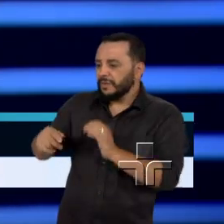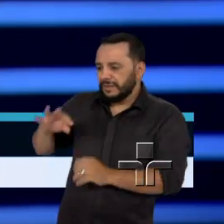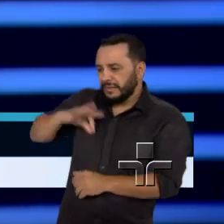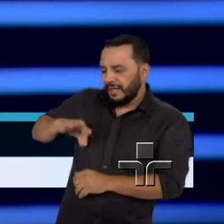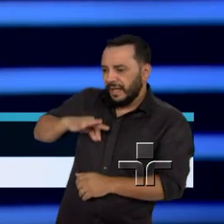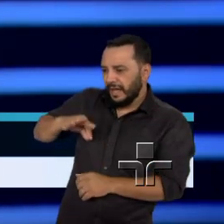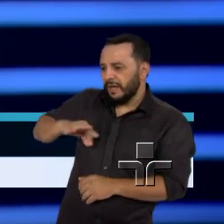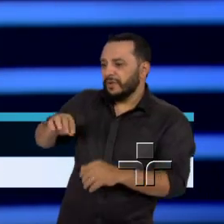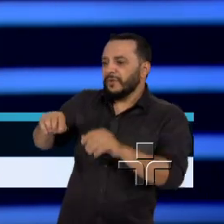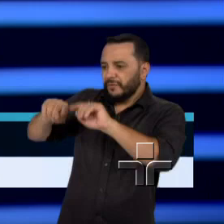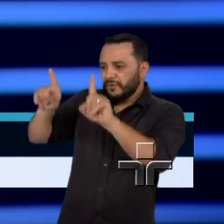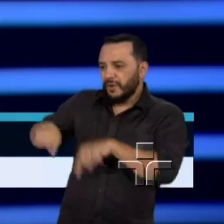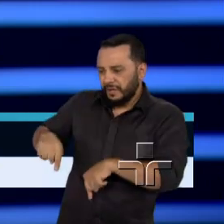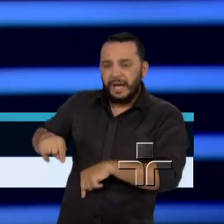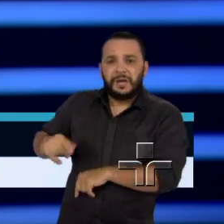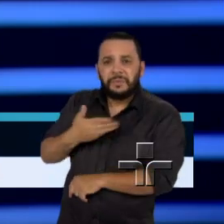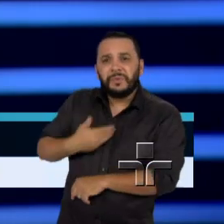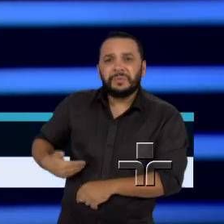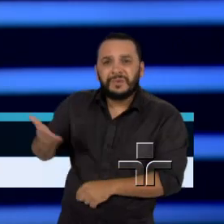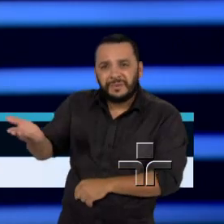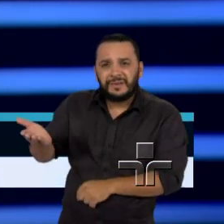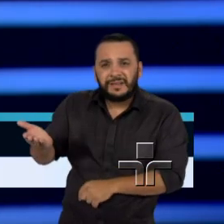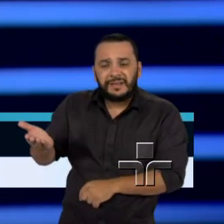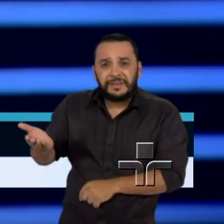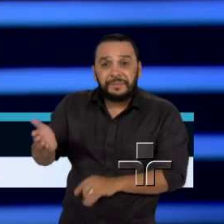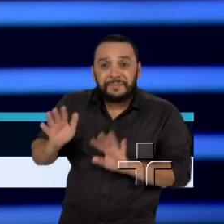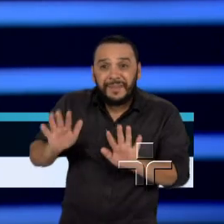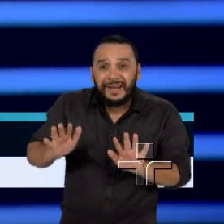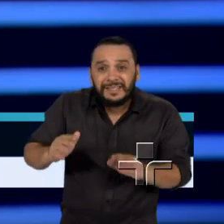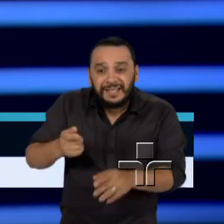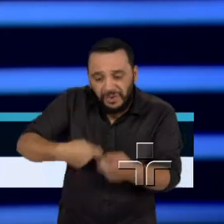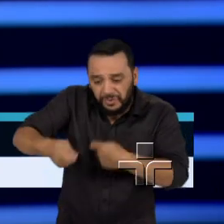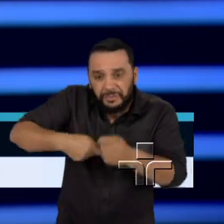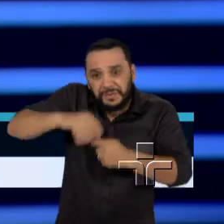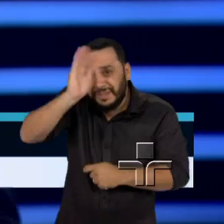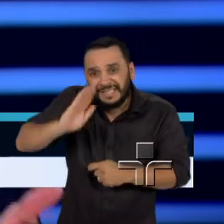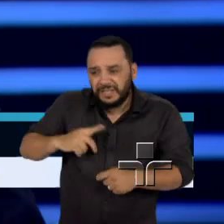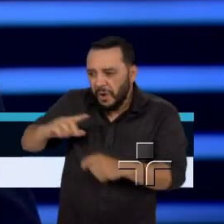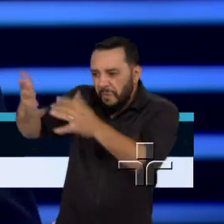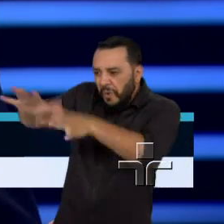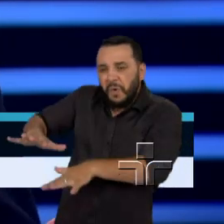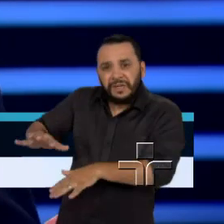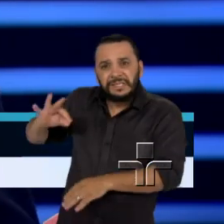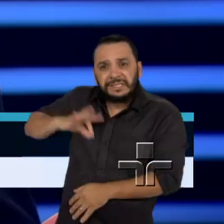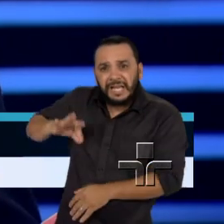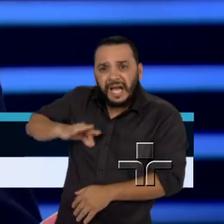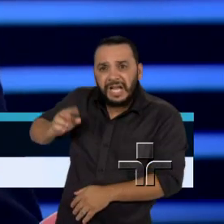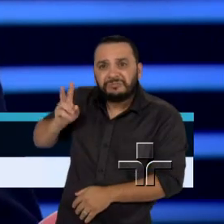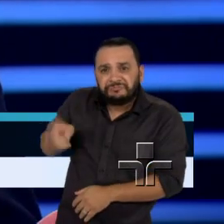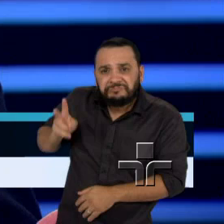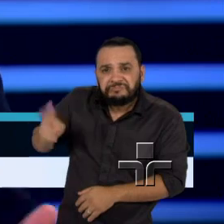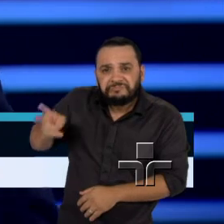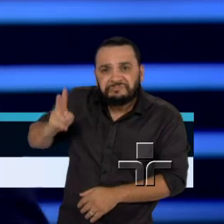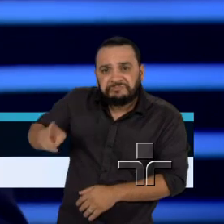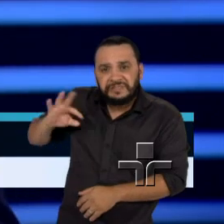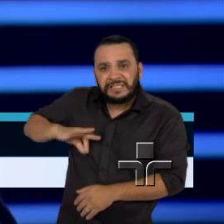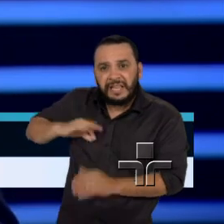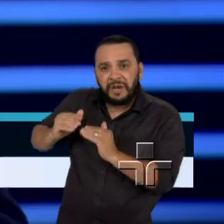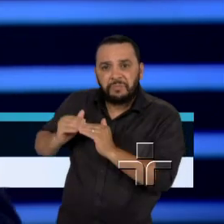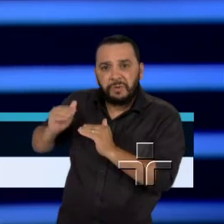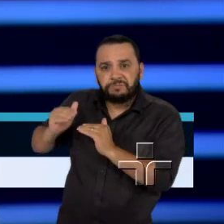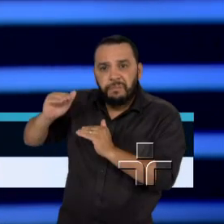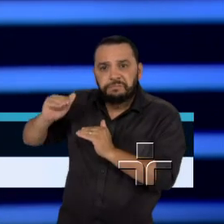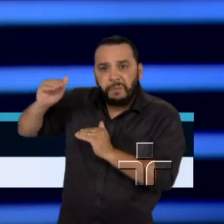prefiro preservar o salário do funcionário público, mesmo com a economia em crise, e sacrificar a ciência. Eu acho uma